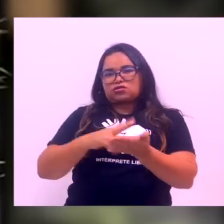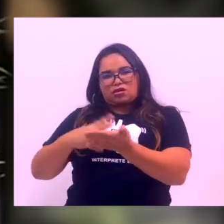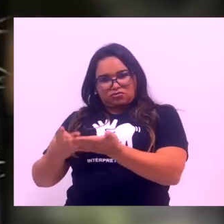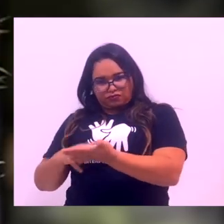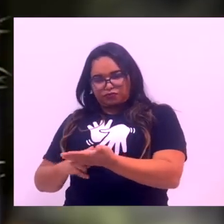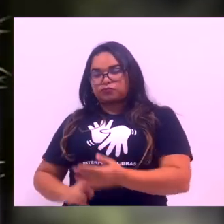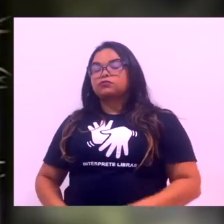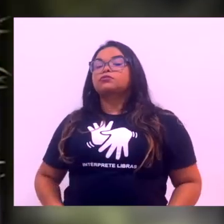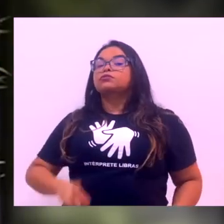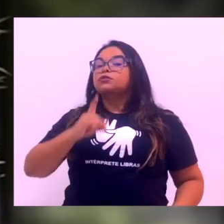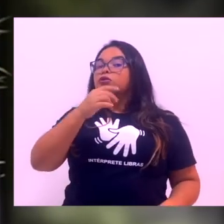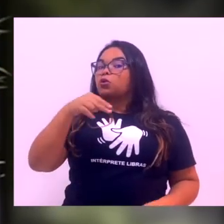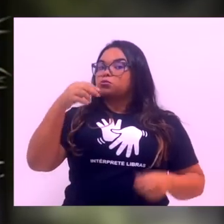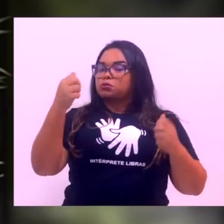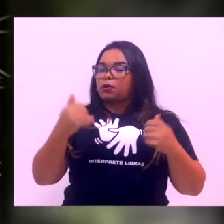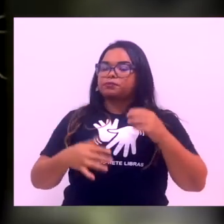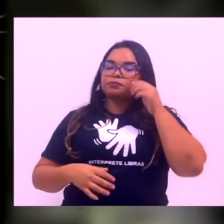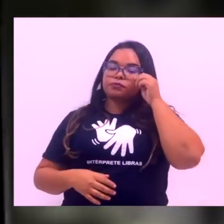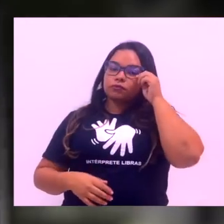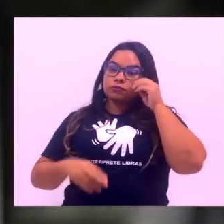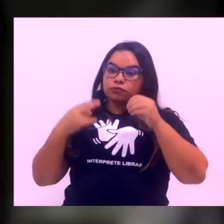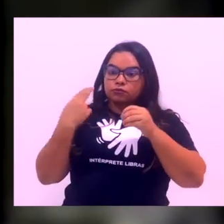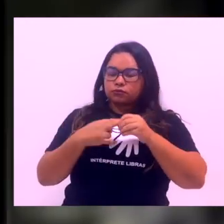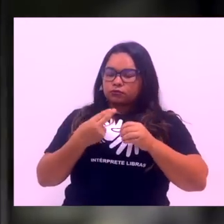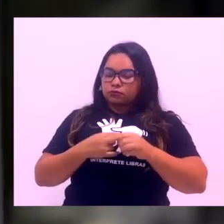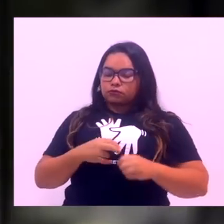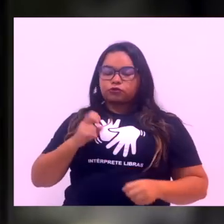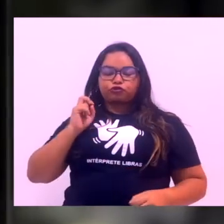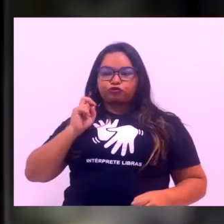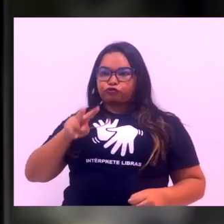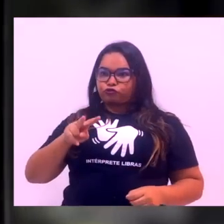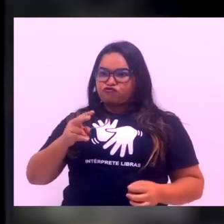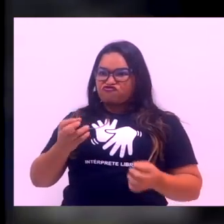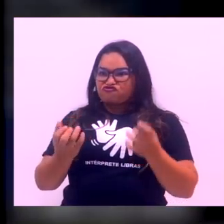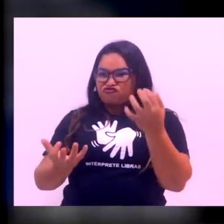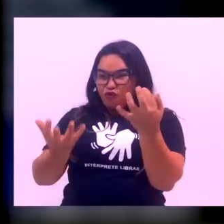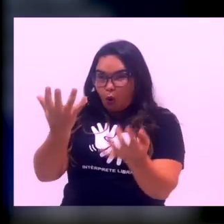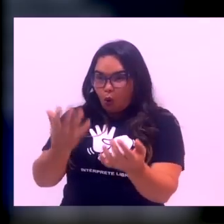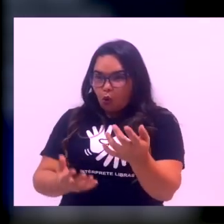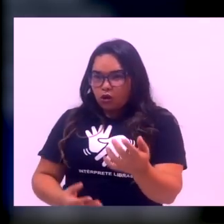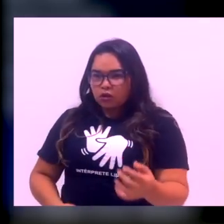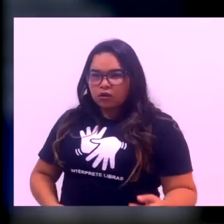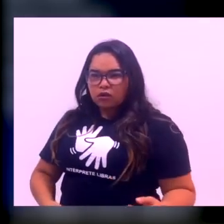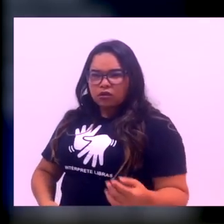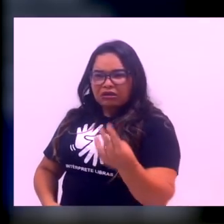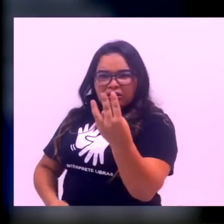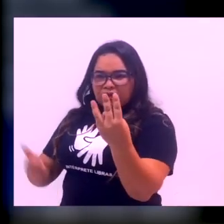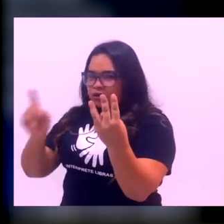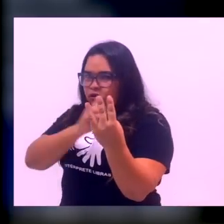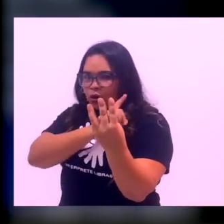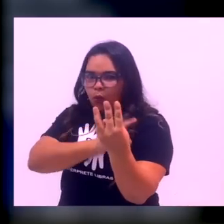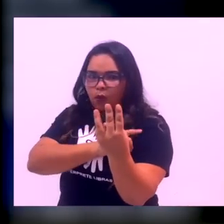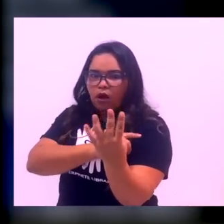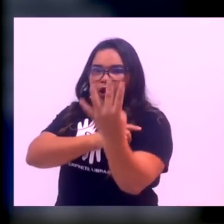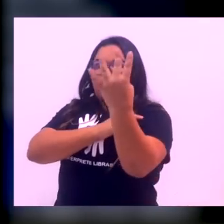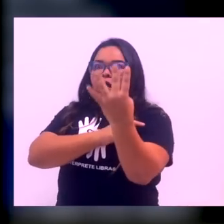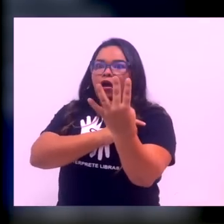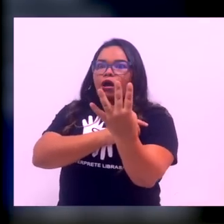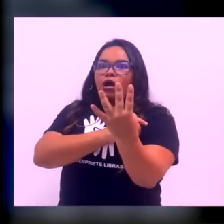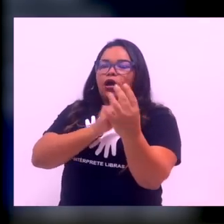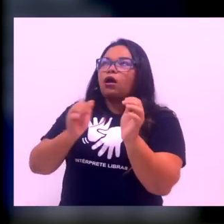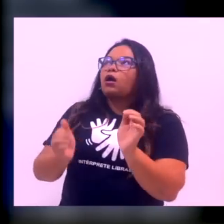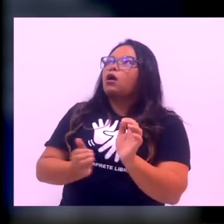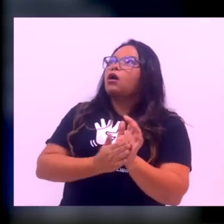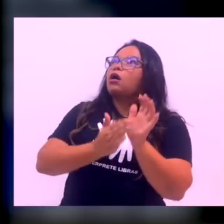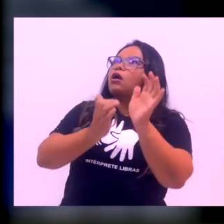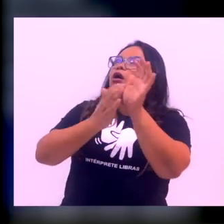Há uma grande diferença entre essas duas traduções. Daniel 3:28 diz: e Nabucodonosor disse: louvado